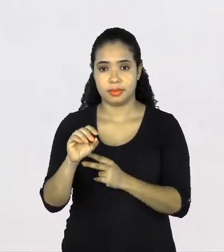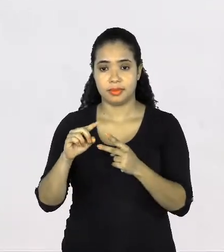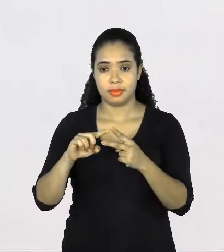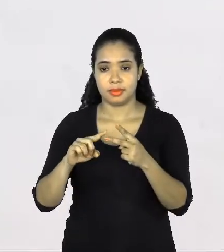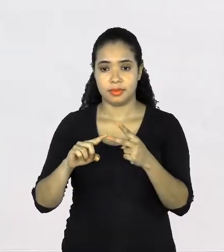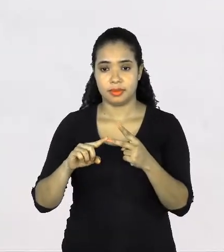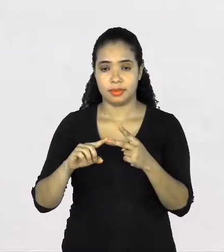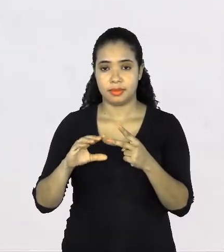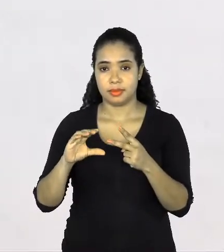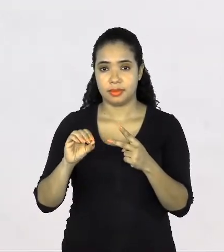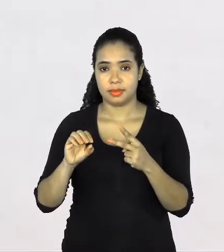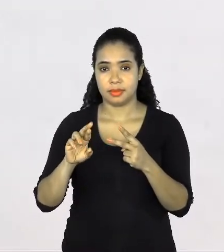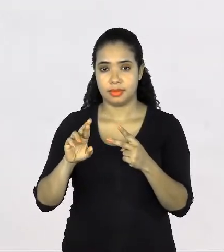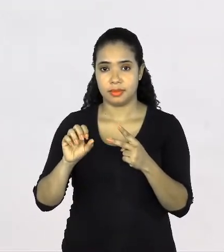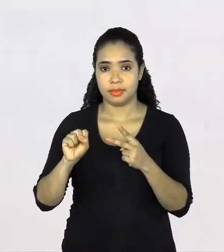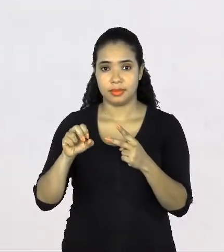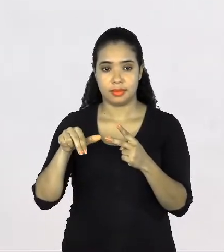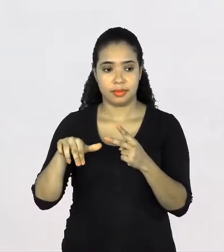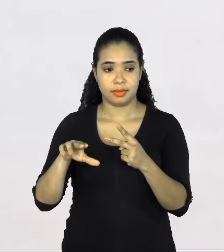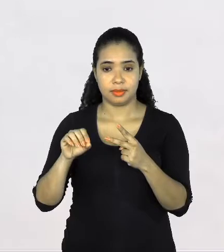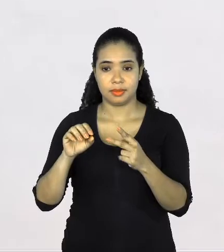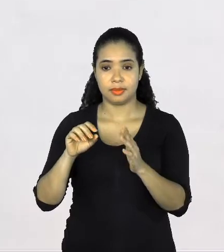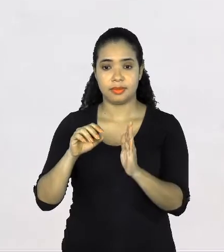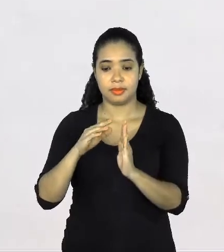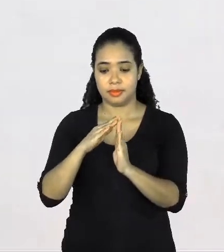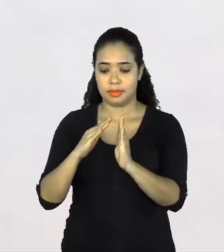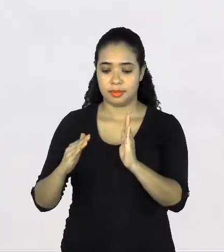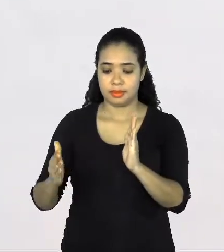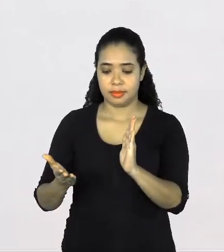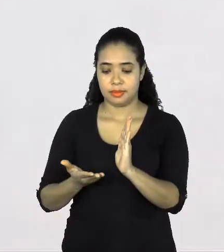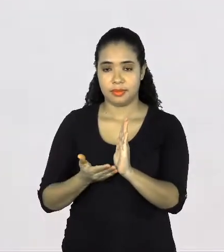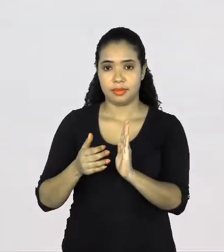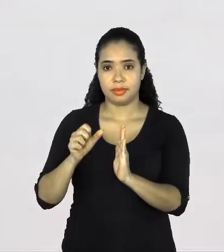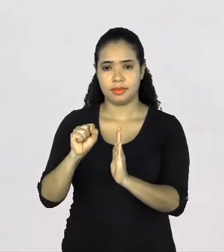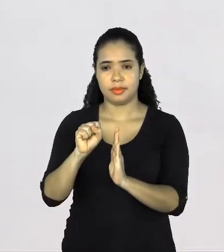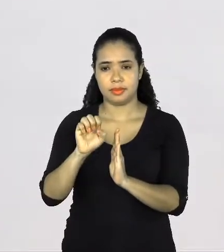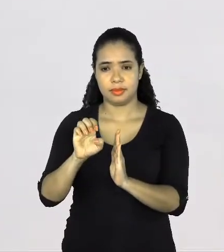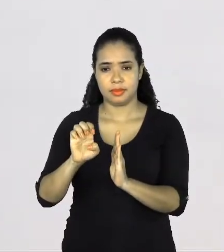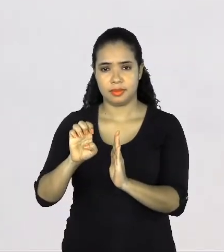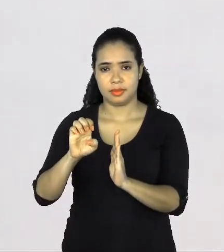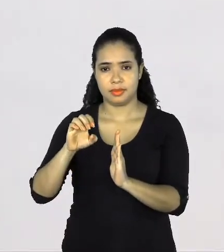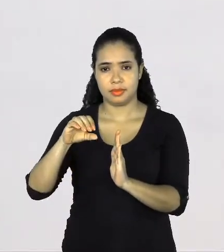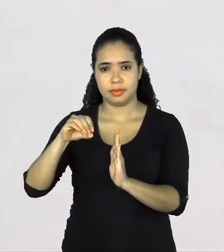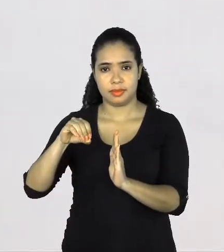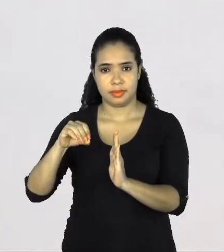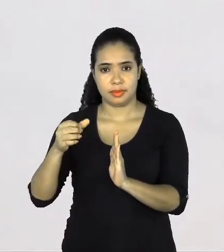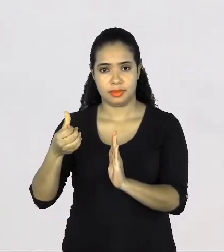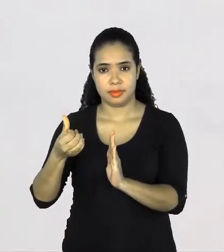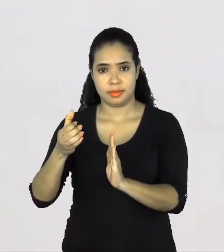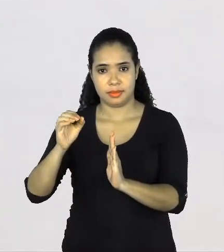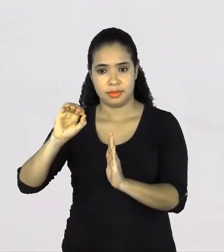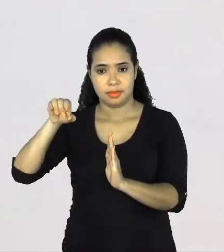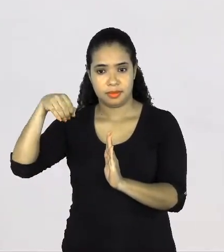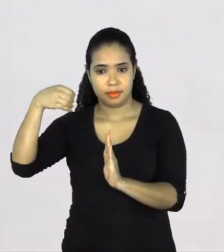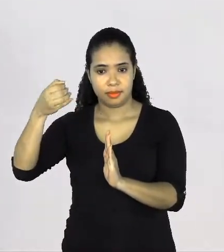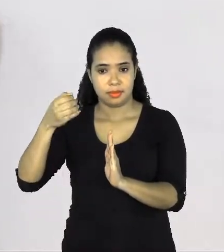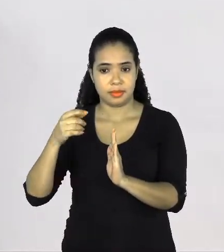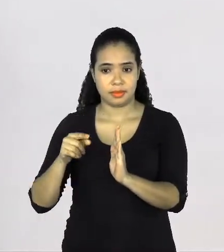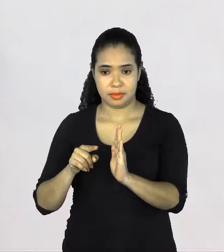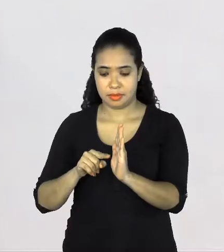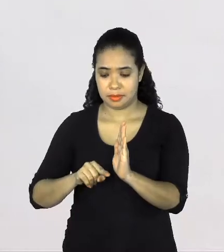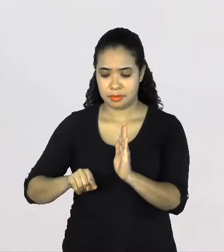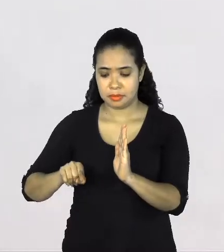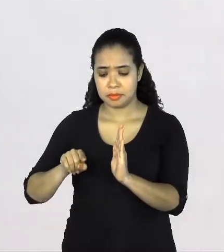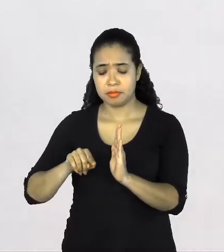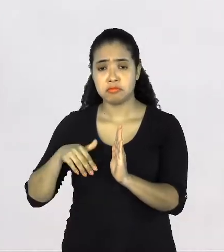ângulo. Seno de 60 graus. O que é o seno de 60 graus? O cateto oposto, ou seja,